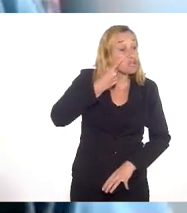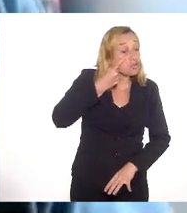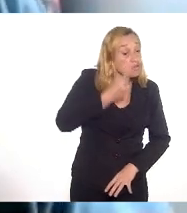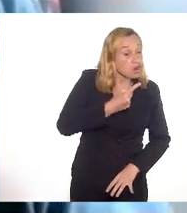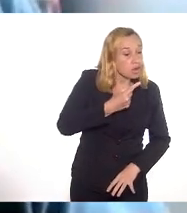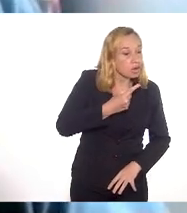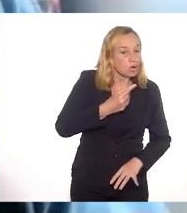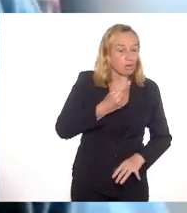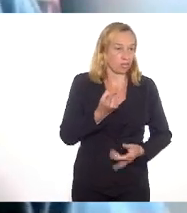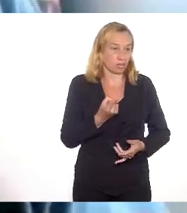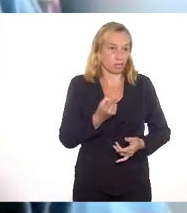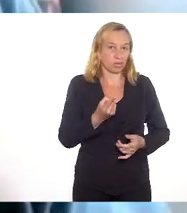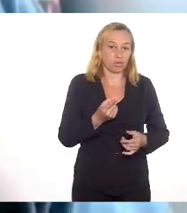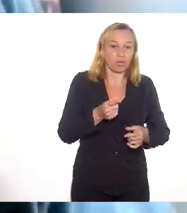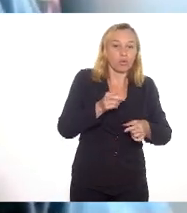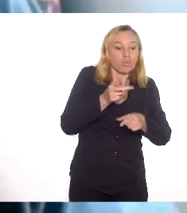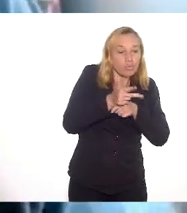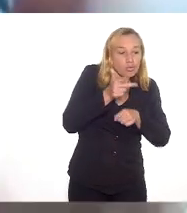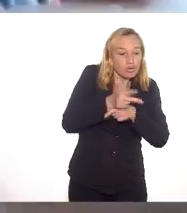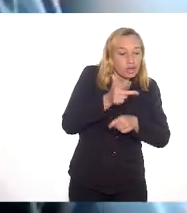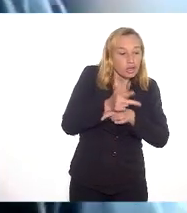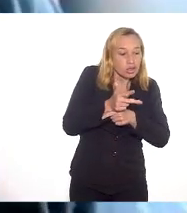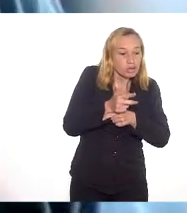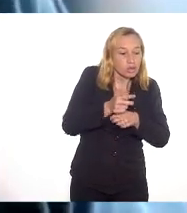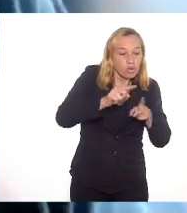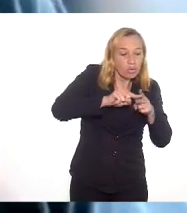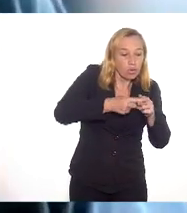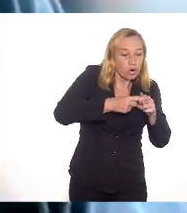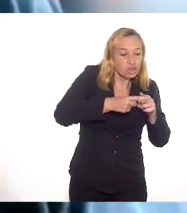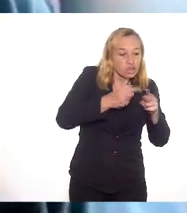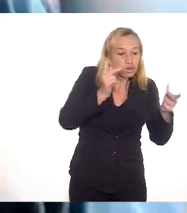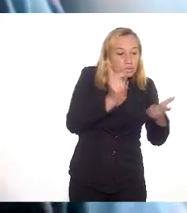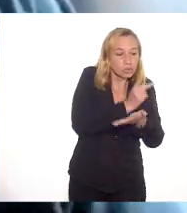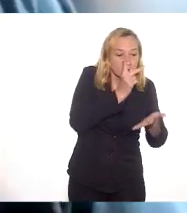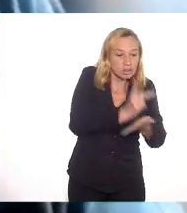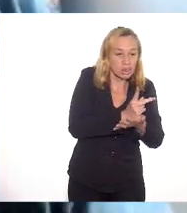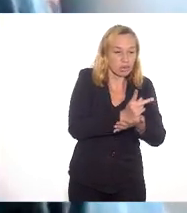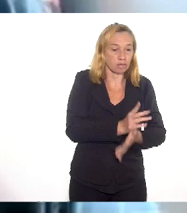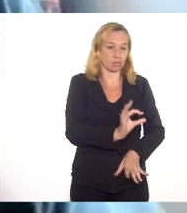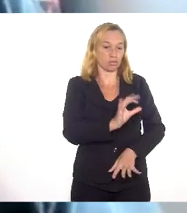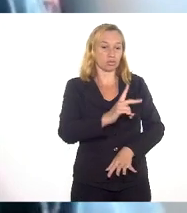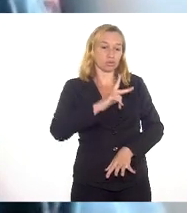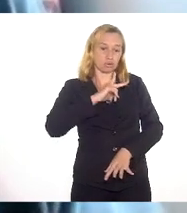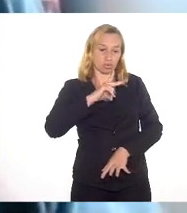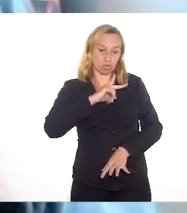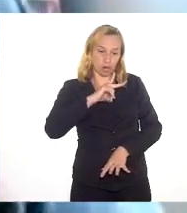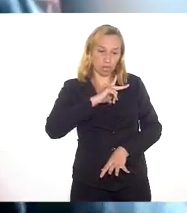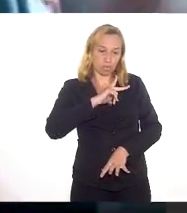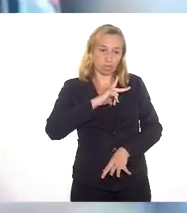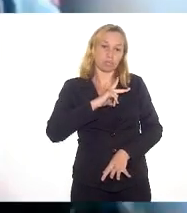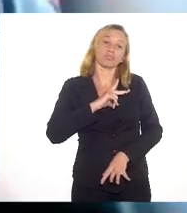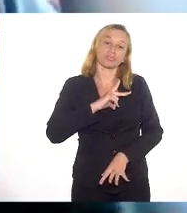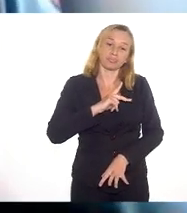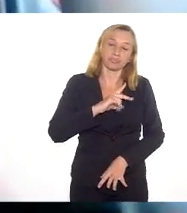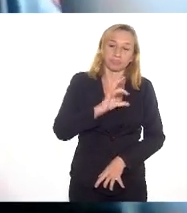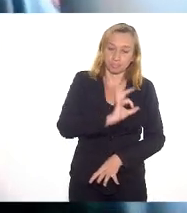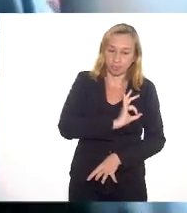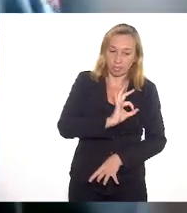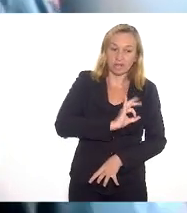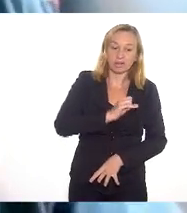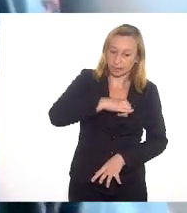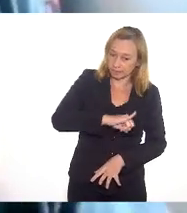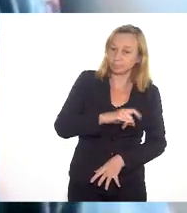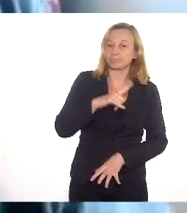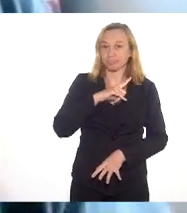atuação dos próprios policiais, visando aumentar a eficácia da operação, diminuindo a letalidade, tanto de